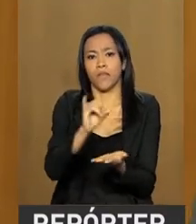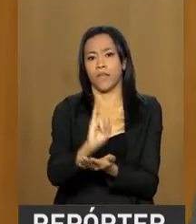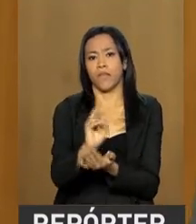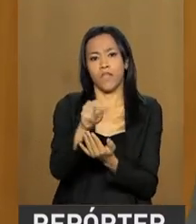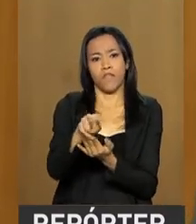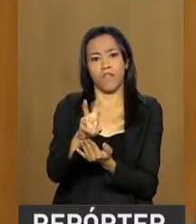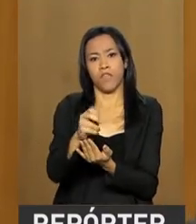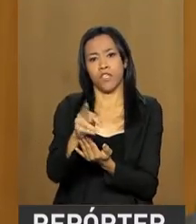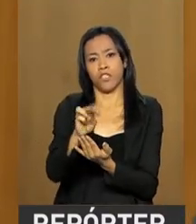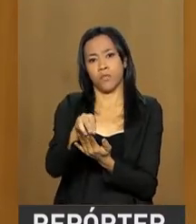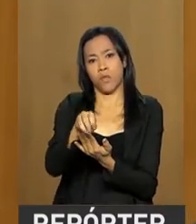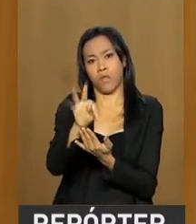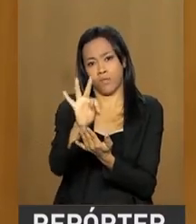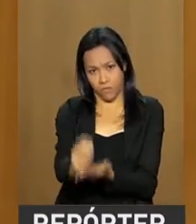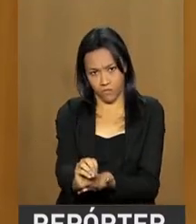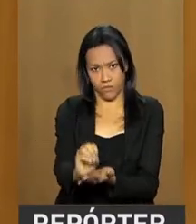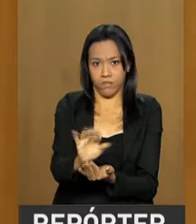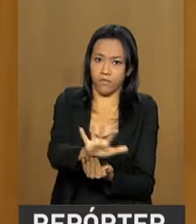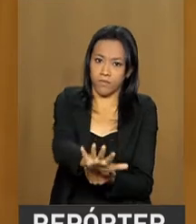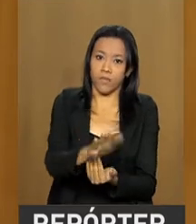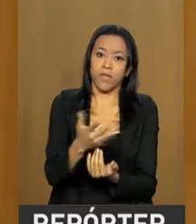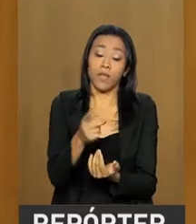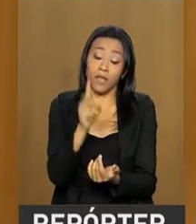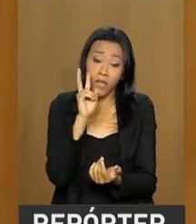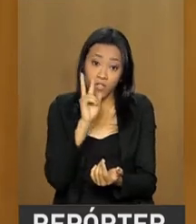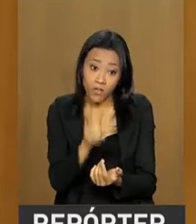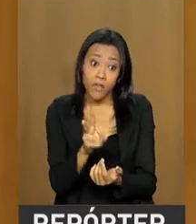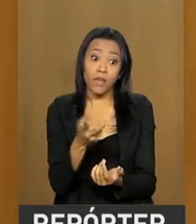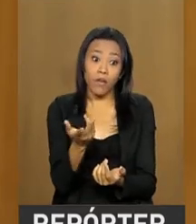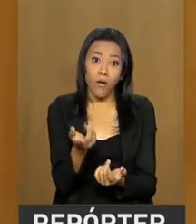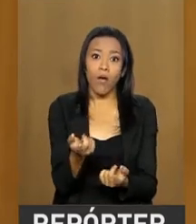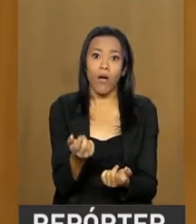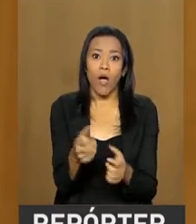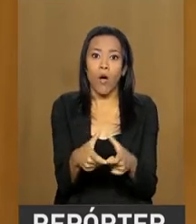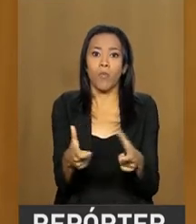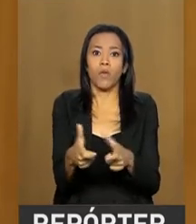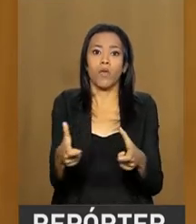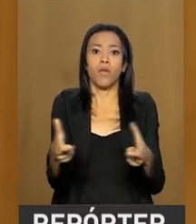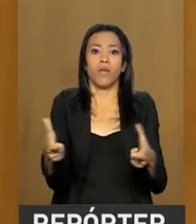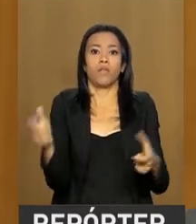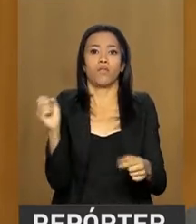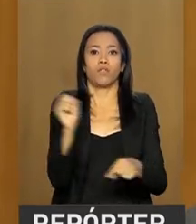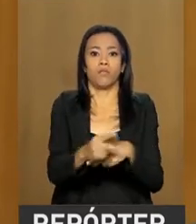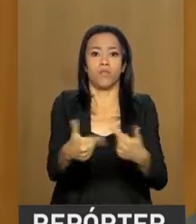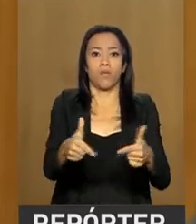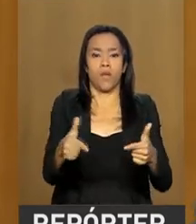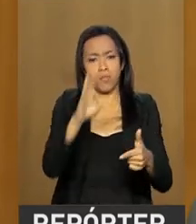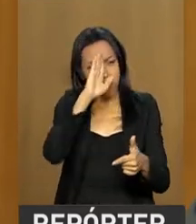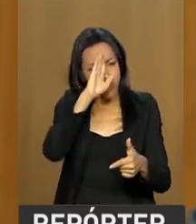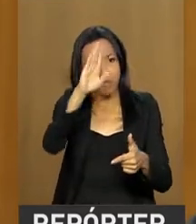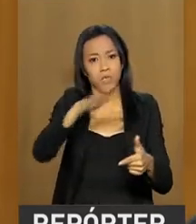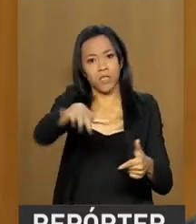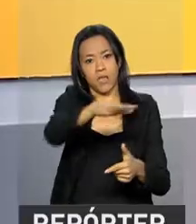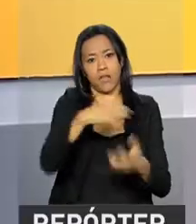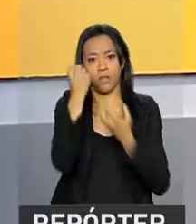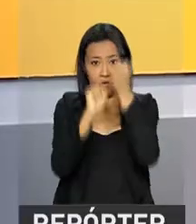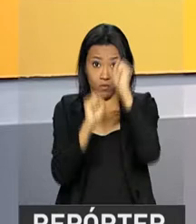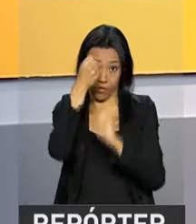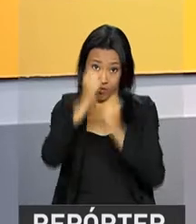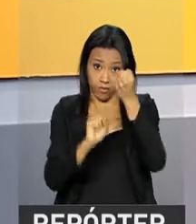aí o reflexo nos traz ali no crescimento do emprego principalmente na indústria da transformação